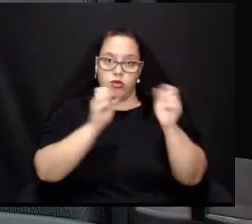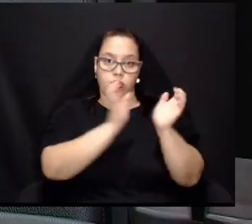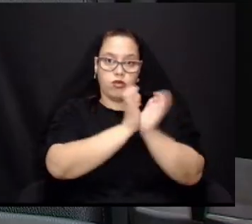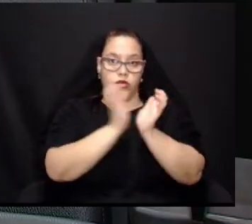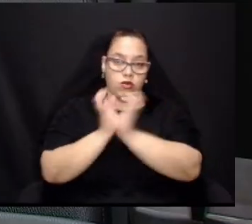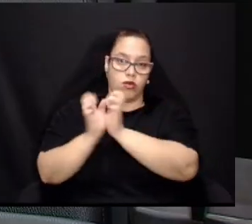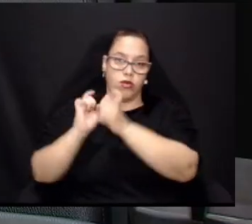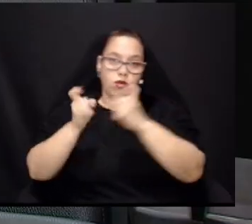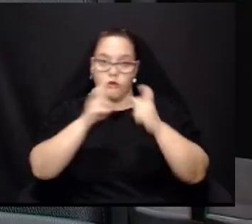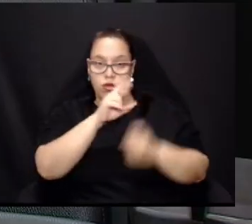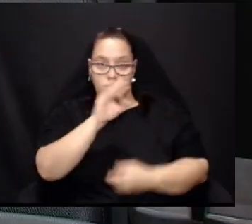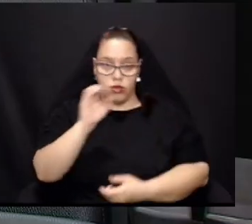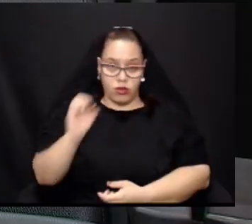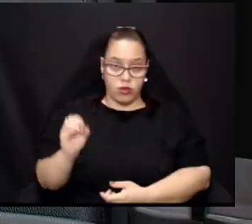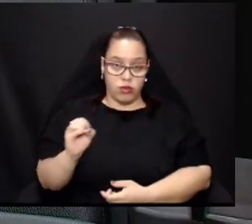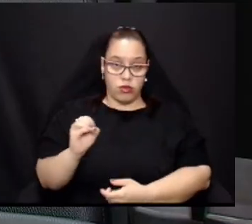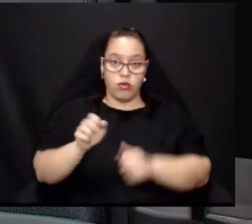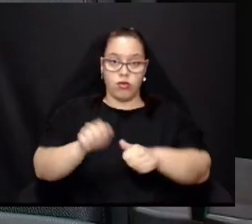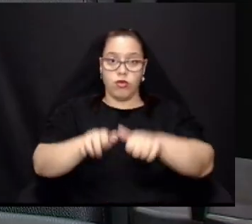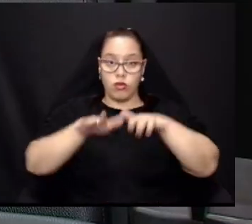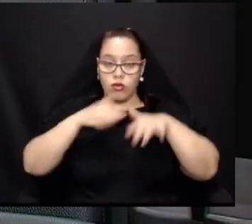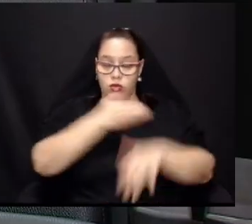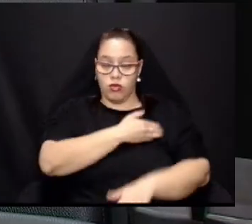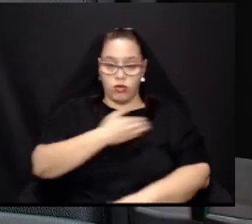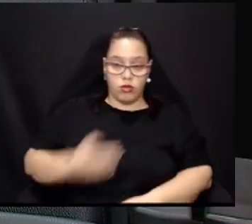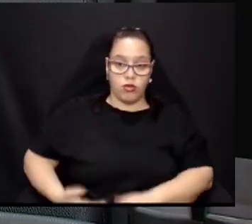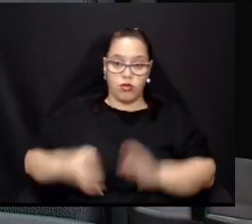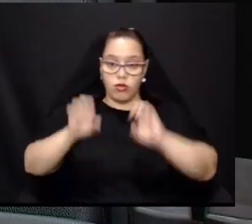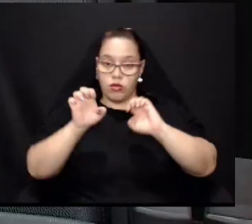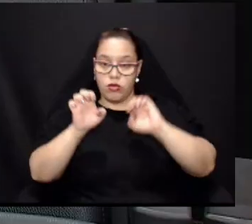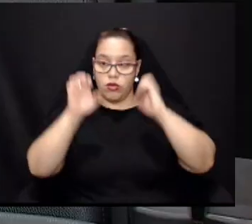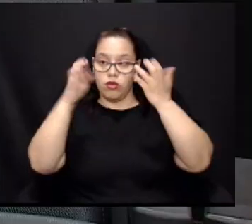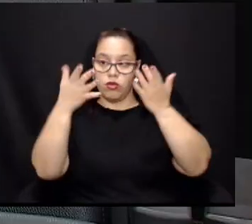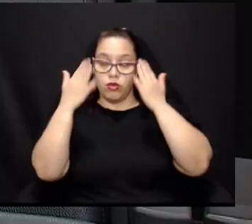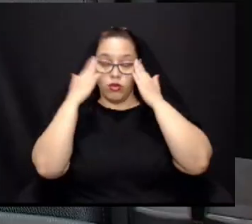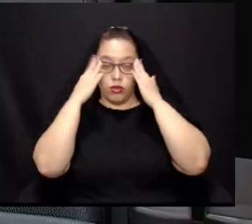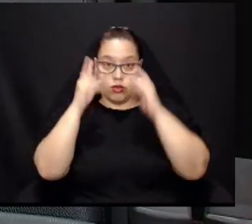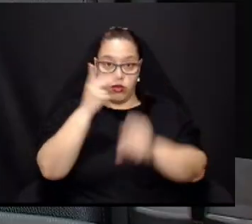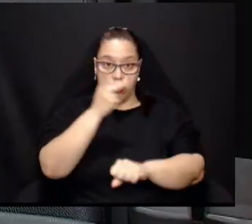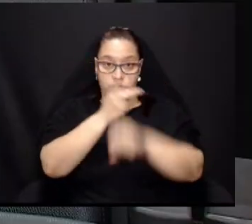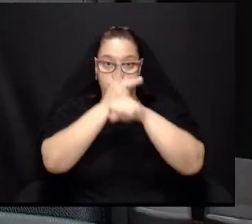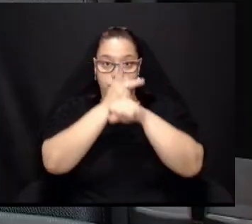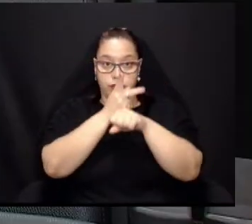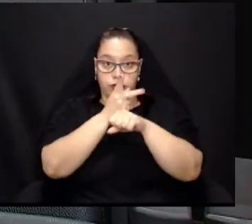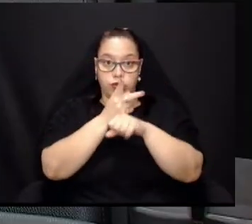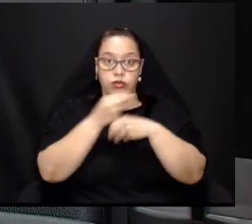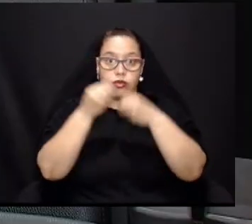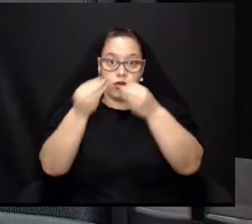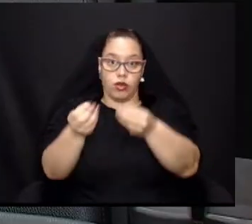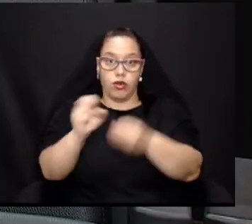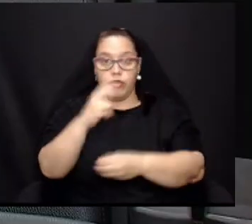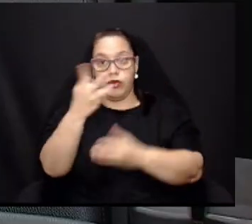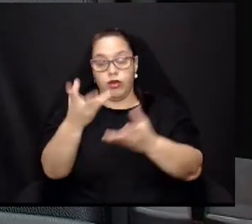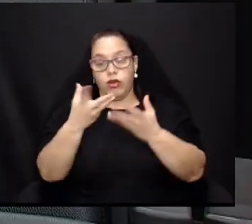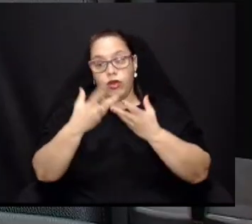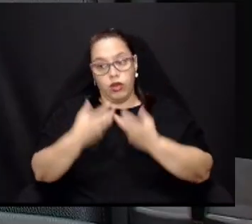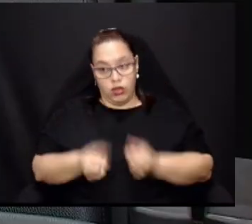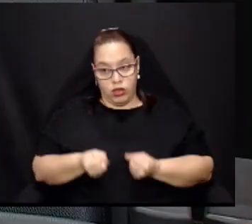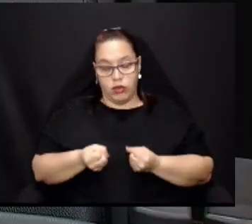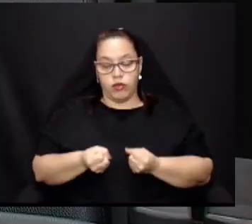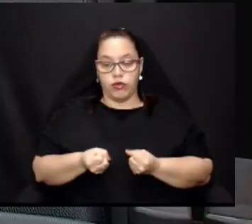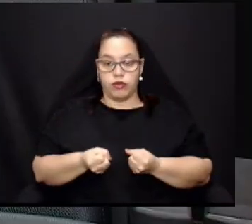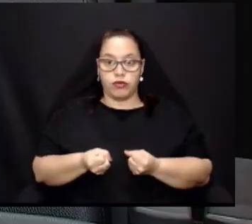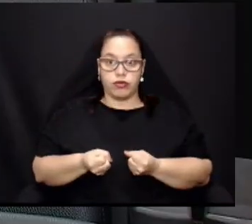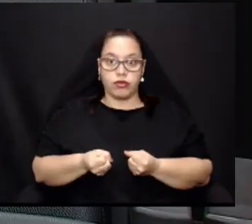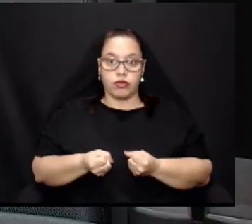ordinárias, audiências públicas, eventos, premiações que a Câmara entrega ou que a Câmara recebe. E para isso a gente tem alguns